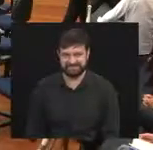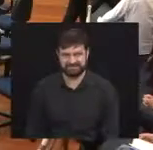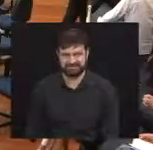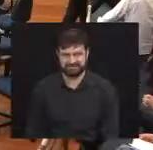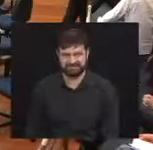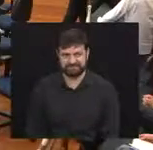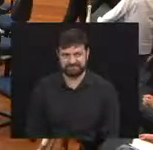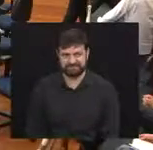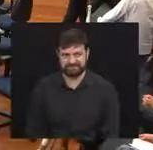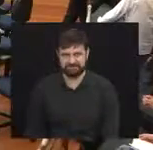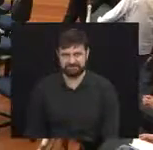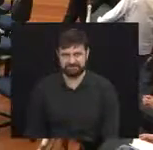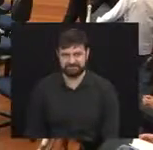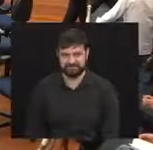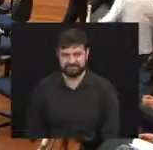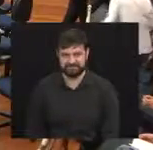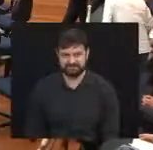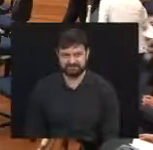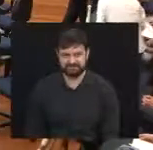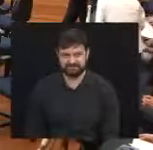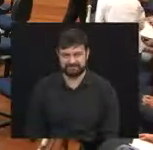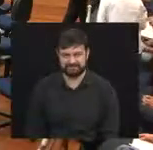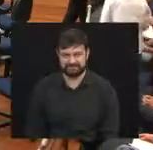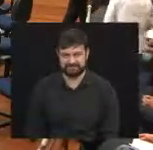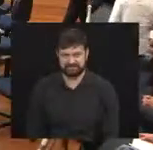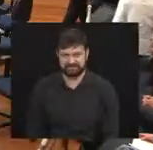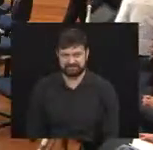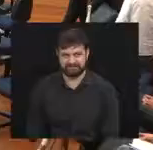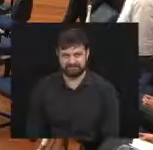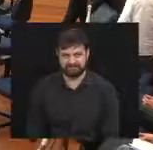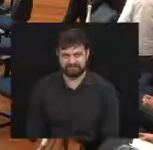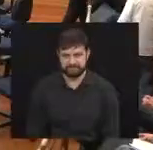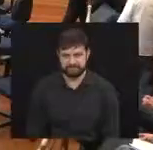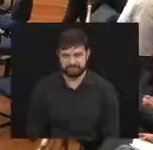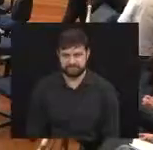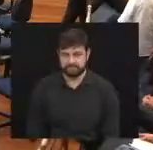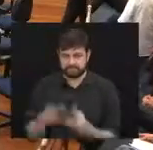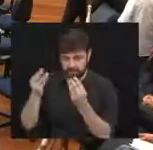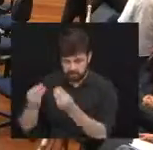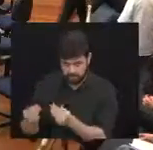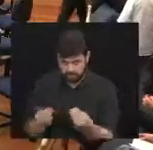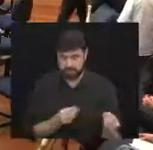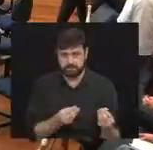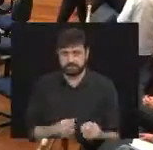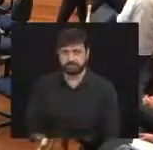quartas-feiras, a Câmara retoma as sessões a partir das 6 da tarde, com exceção dos feriados.